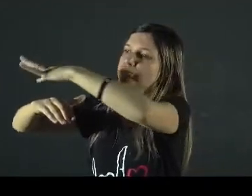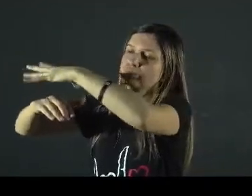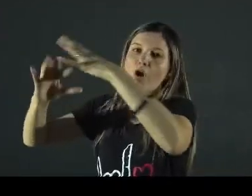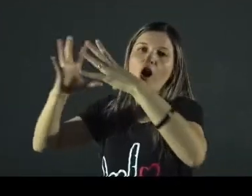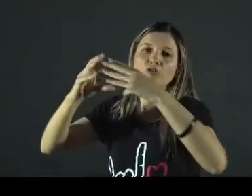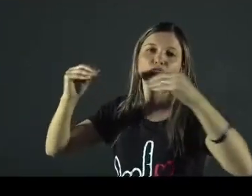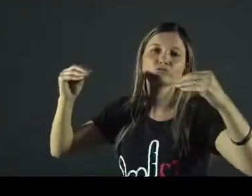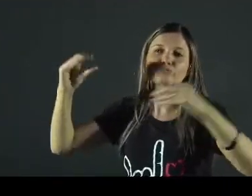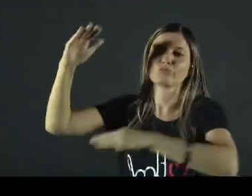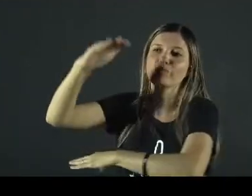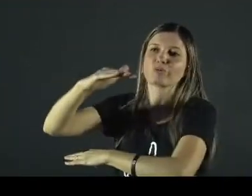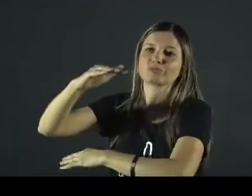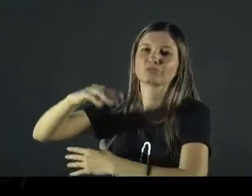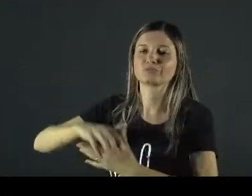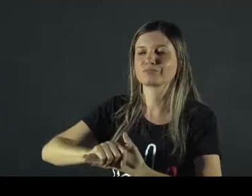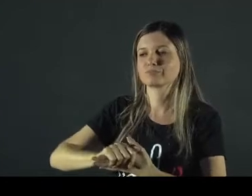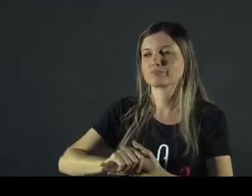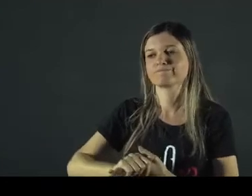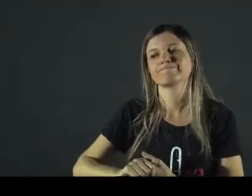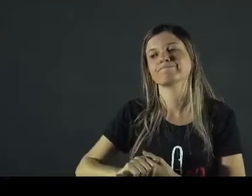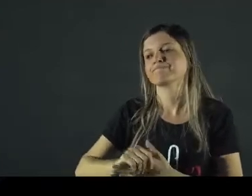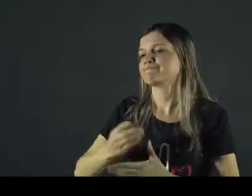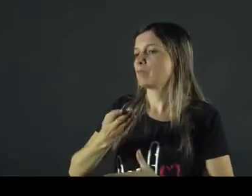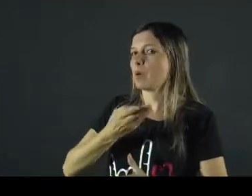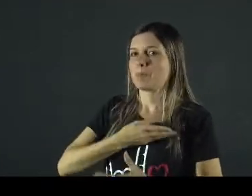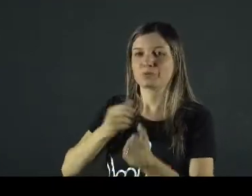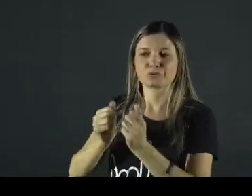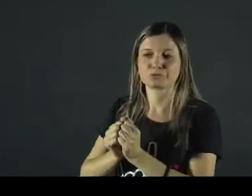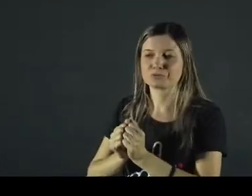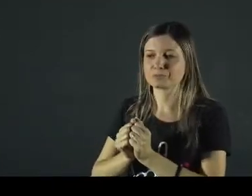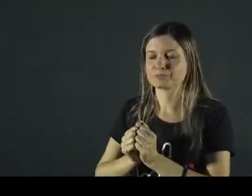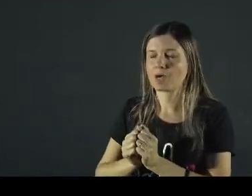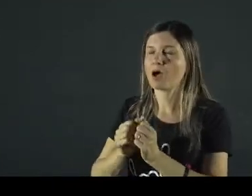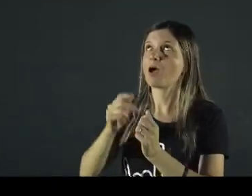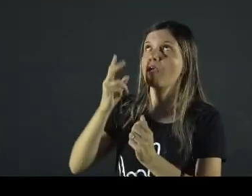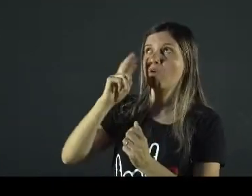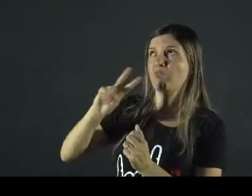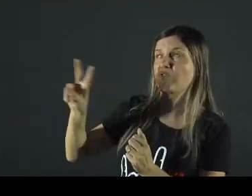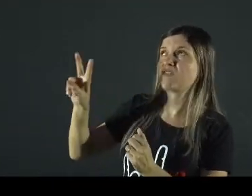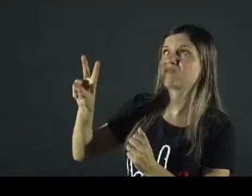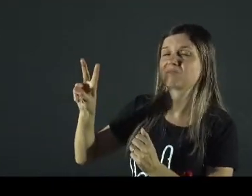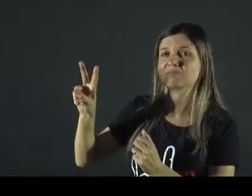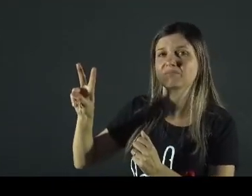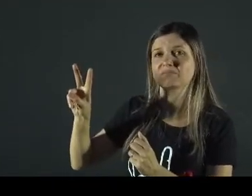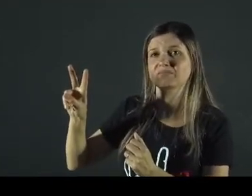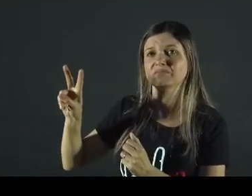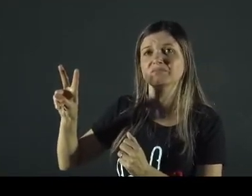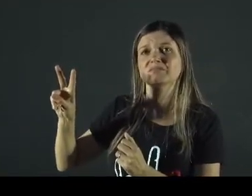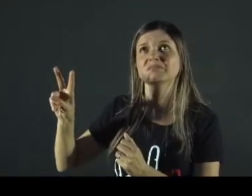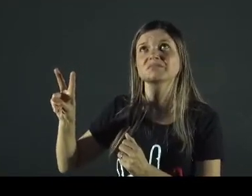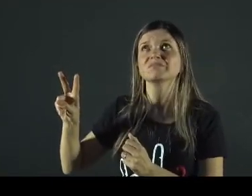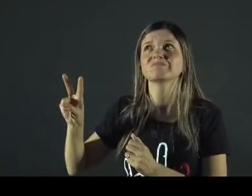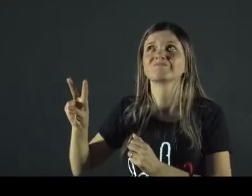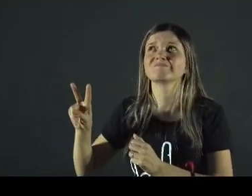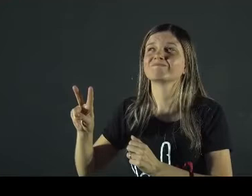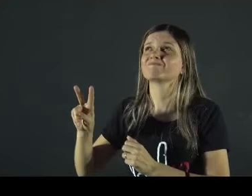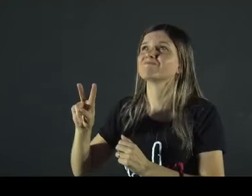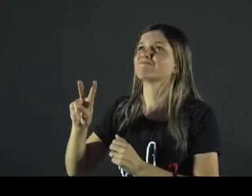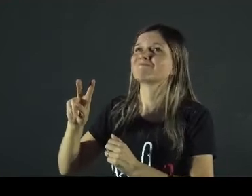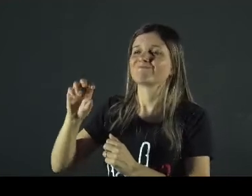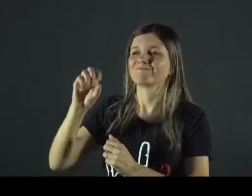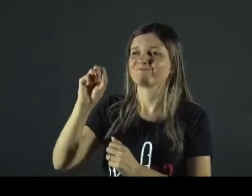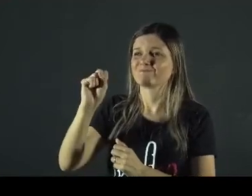Novamente nós chegamos perto, eu e a pessoa que me acompanhava, e eu comecei a olhar bem, porque era mais ou menos